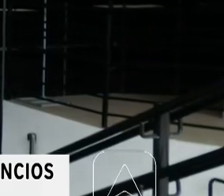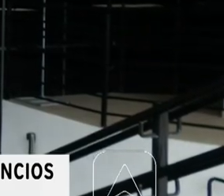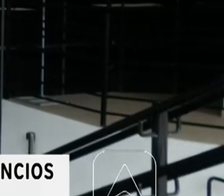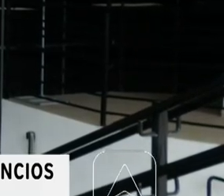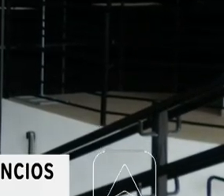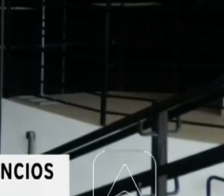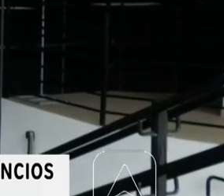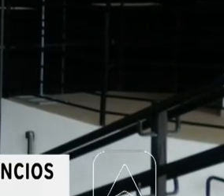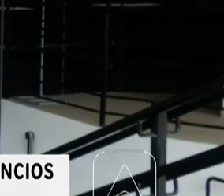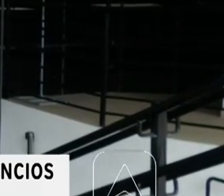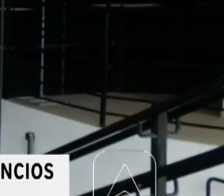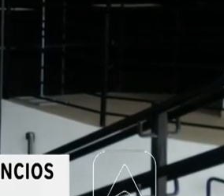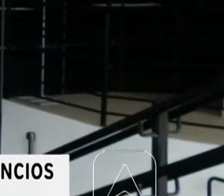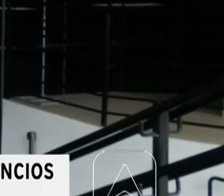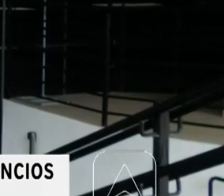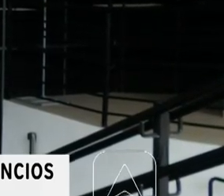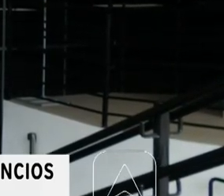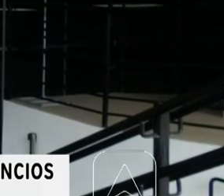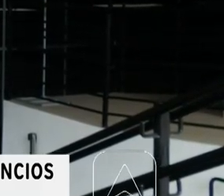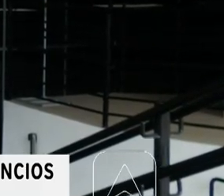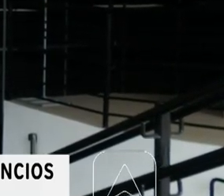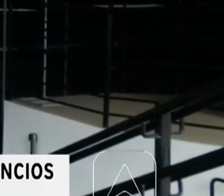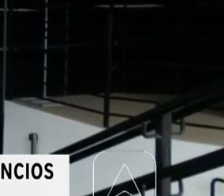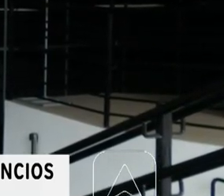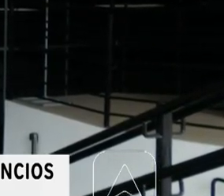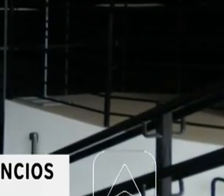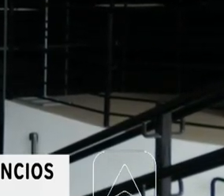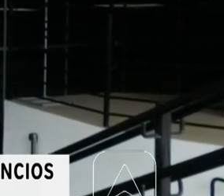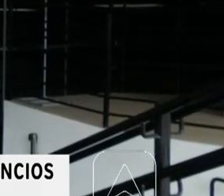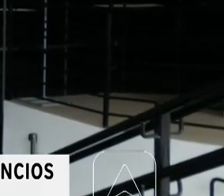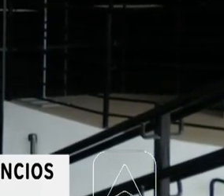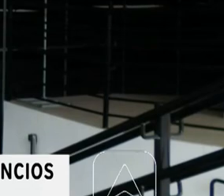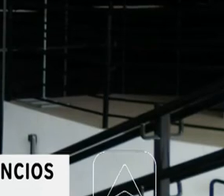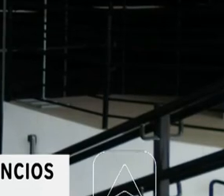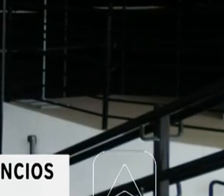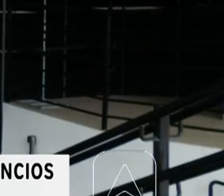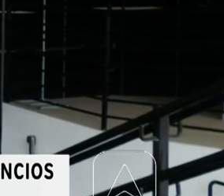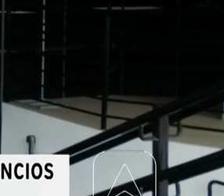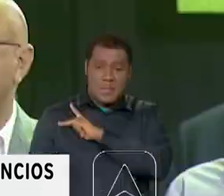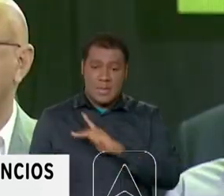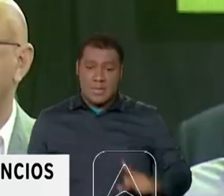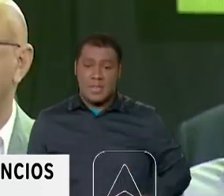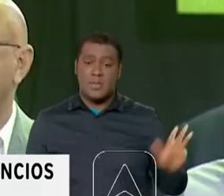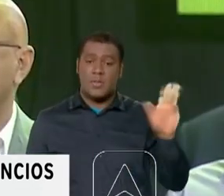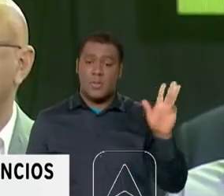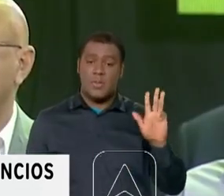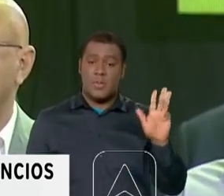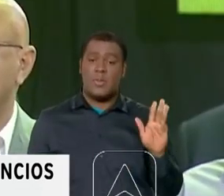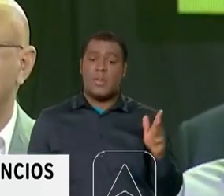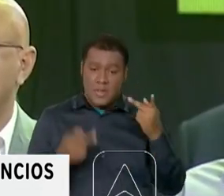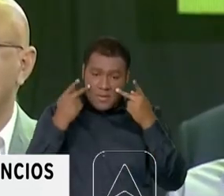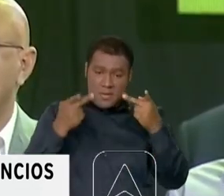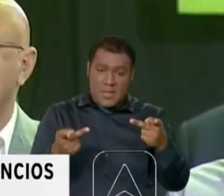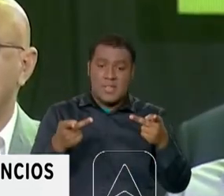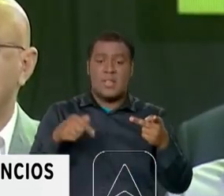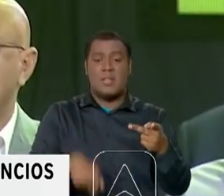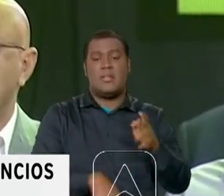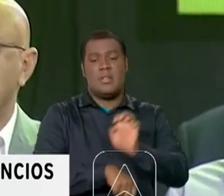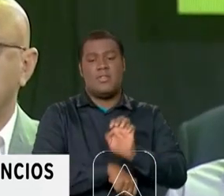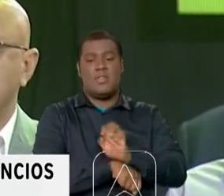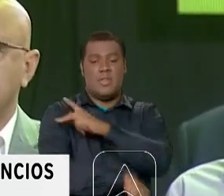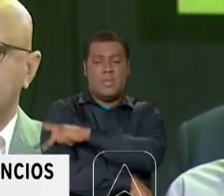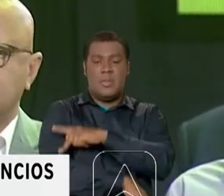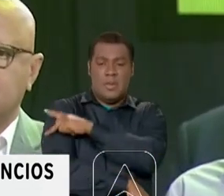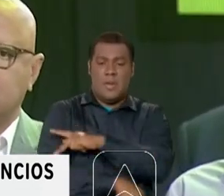Piauí segundo o ministro Padilha parte desses recursos já estão assegurados só aqui no Piauí